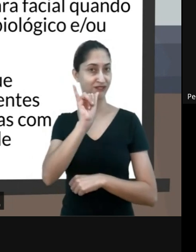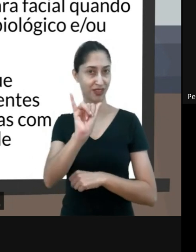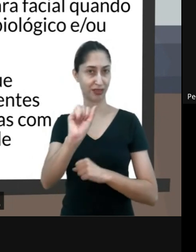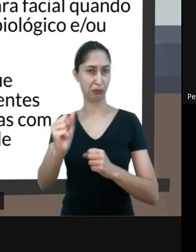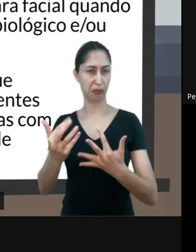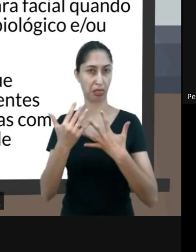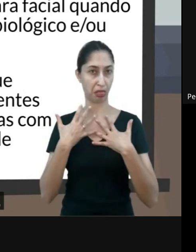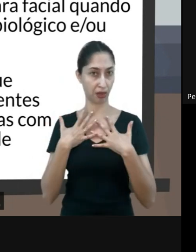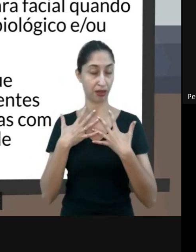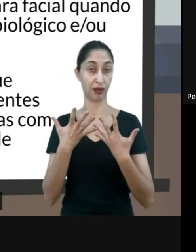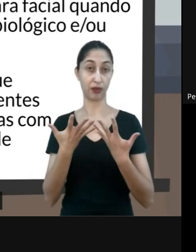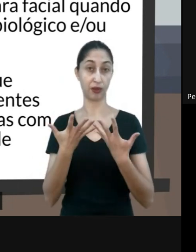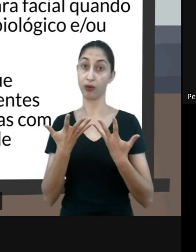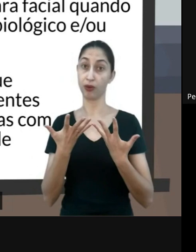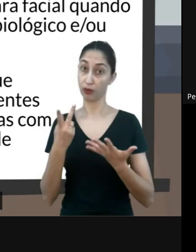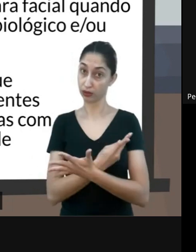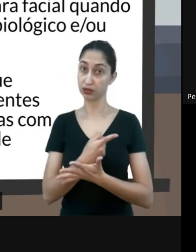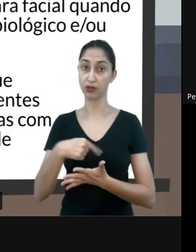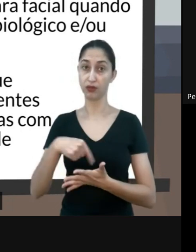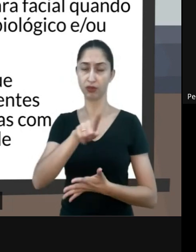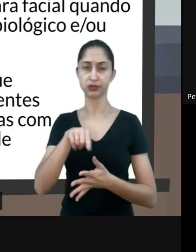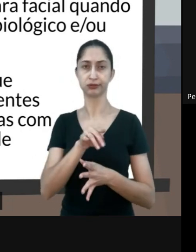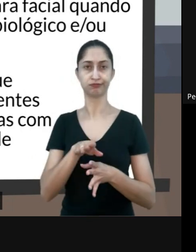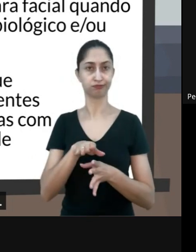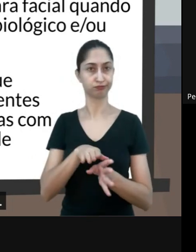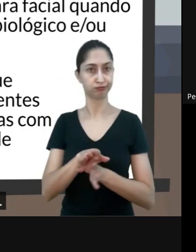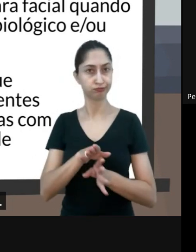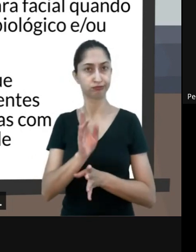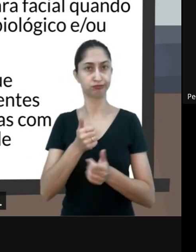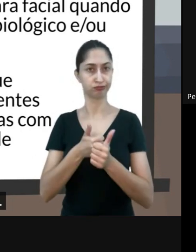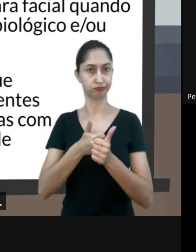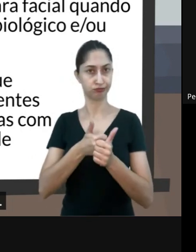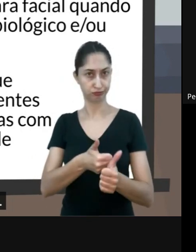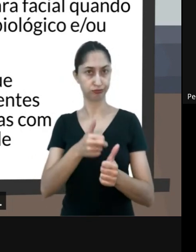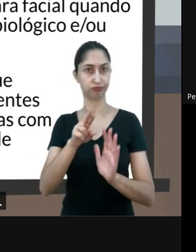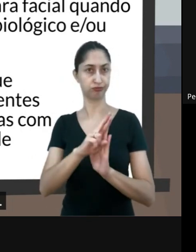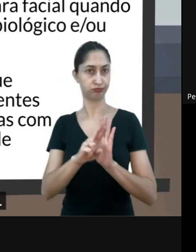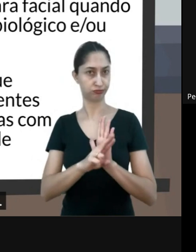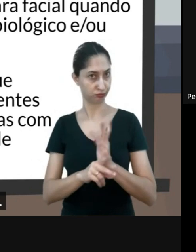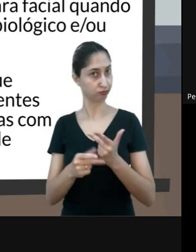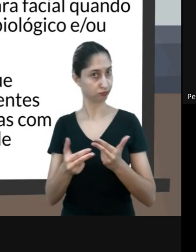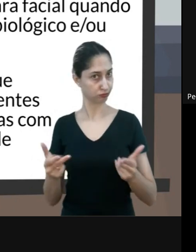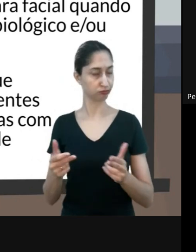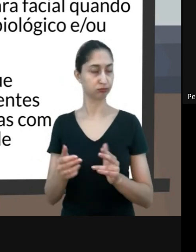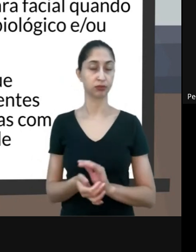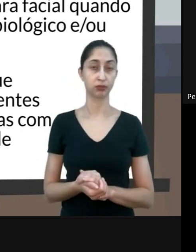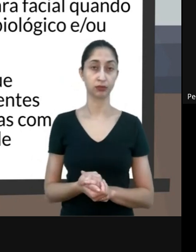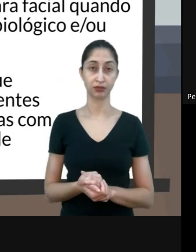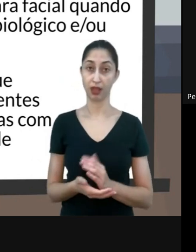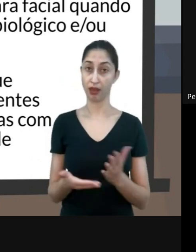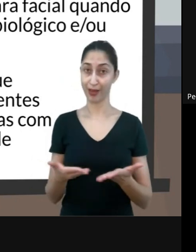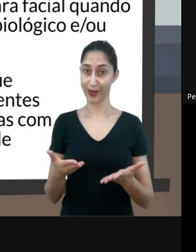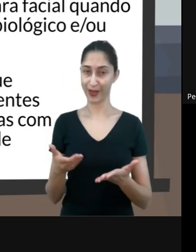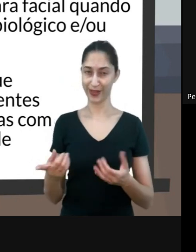impedir uma contaminação. Sempre siga as orientações de cada atividade e área de atuação. Bia,